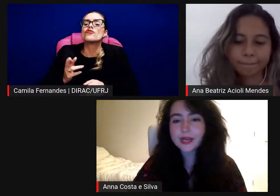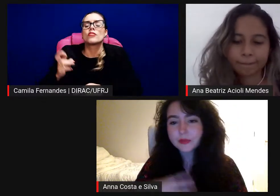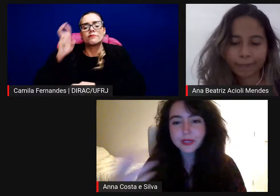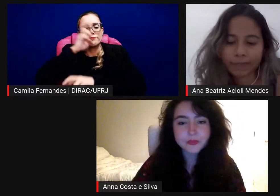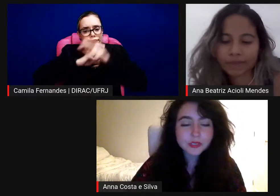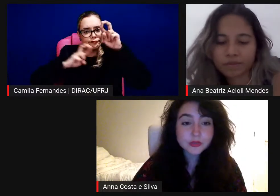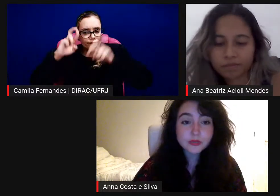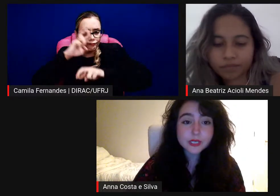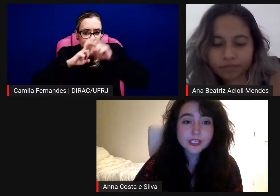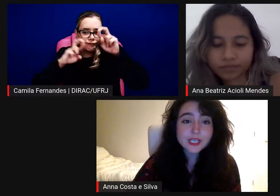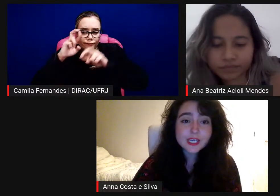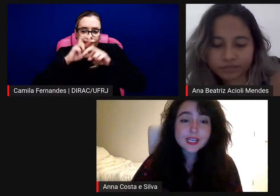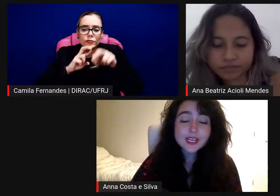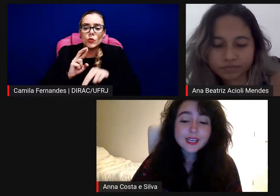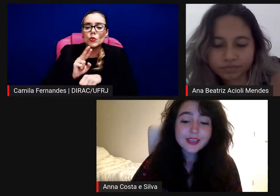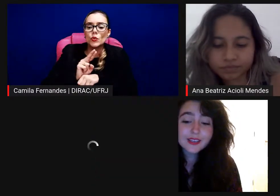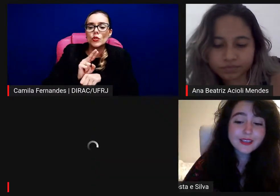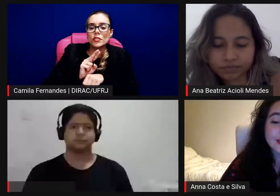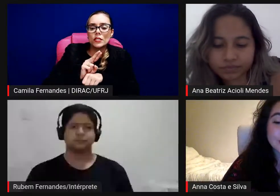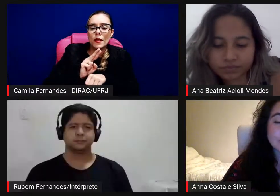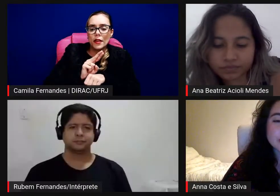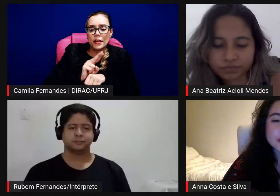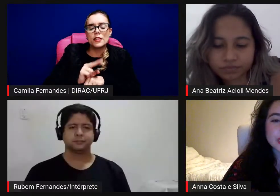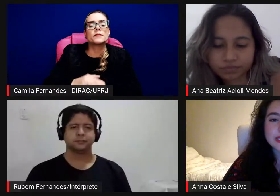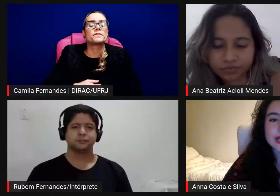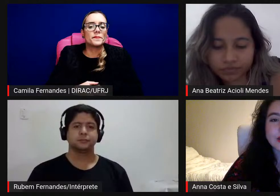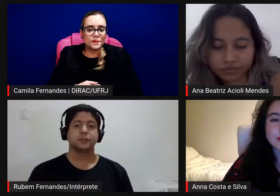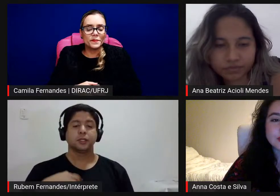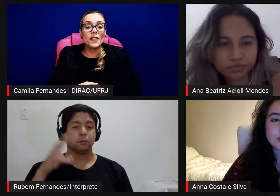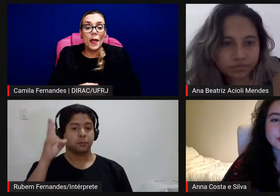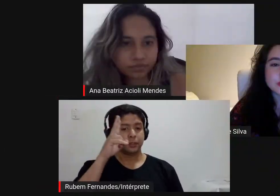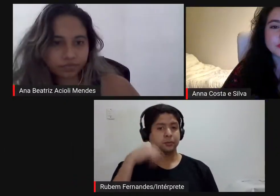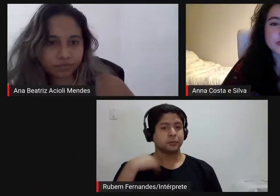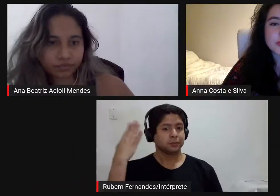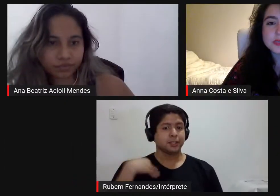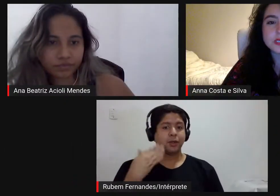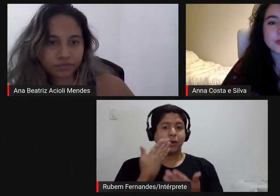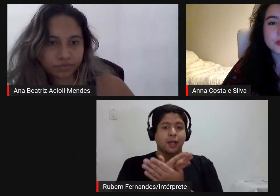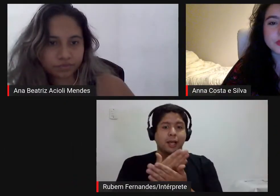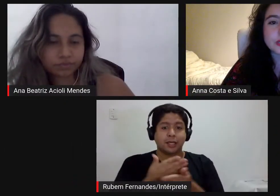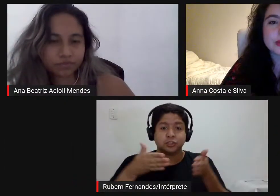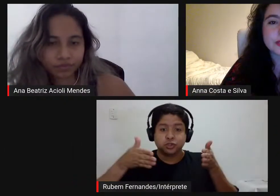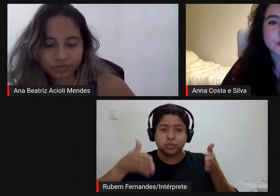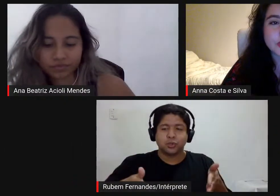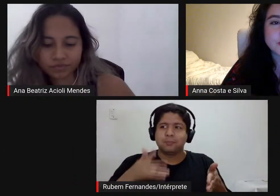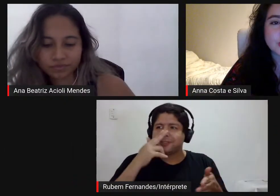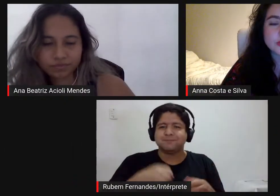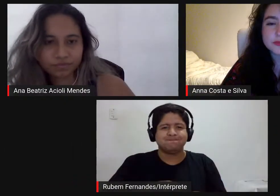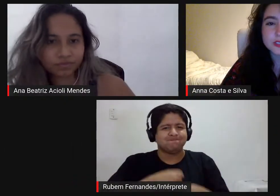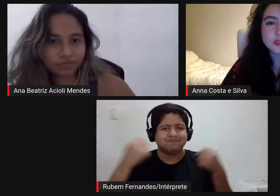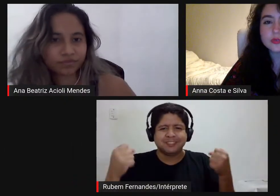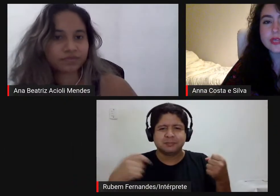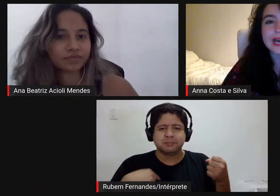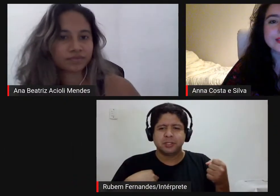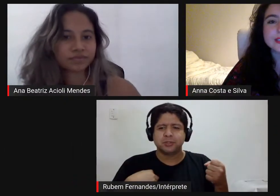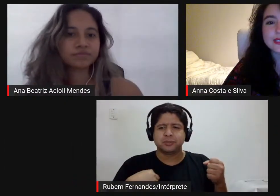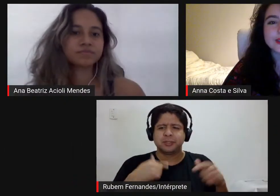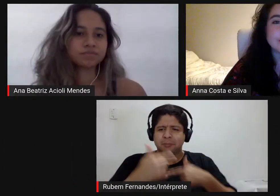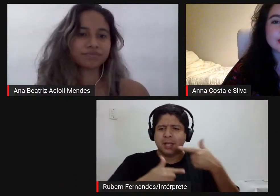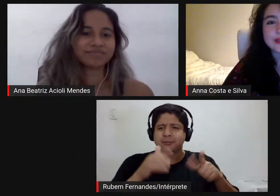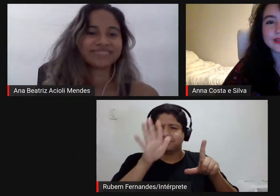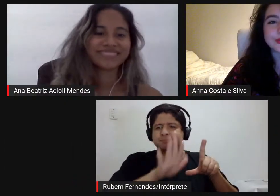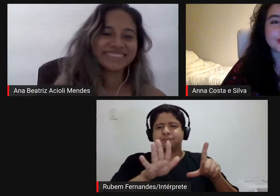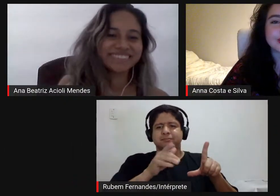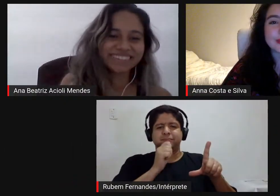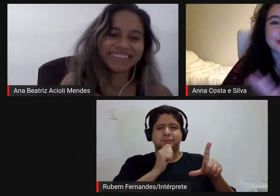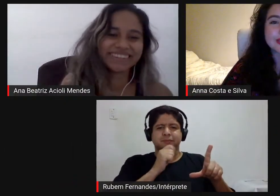individuais, eu participei de curadorias dele e eu lembro que eu cheguei na aula falando, é impossível para o meu trabalho ter um portfólio, isso não dá, ah, não, não,